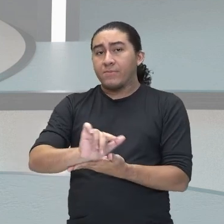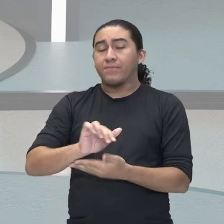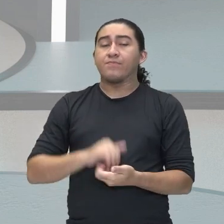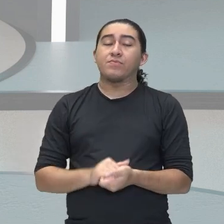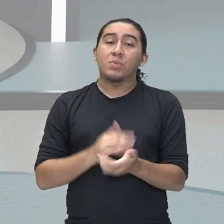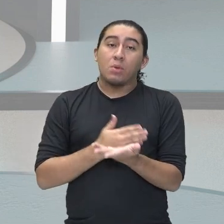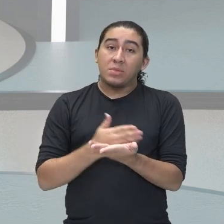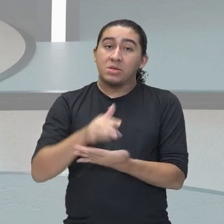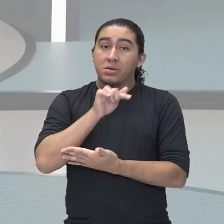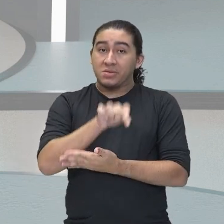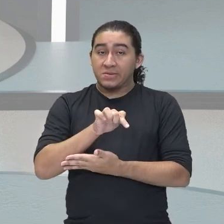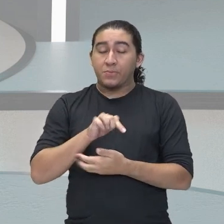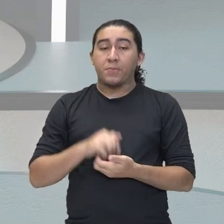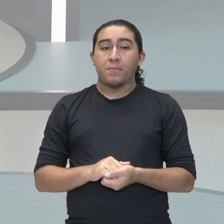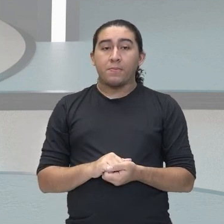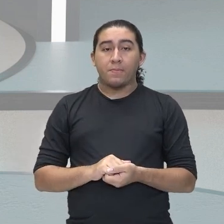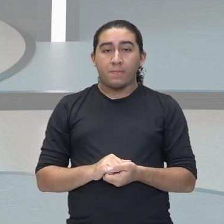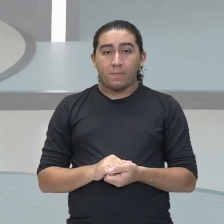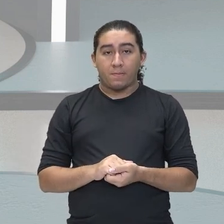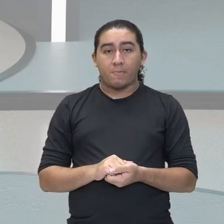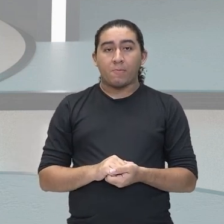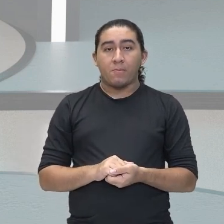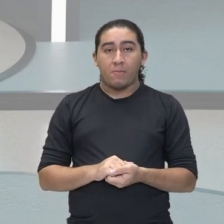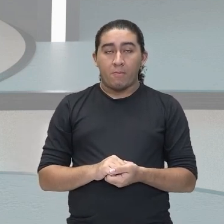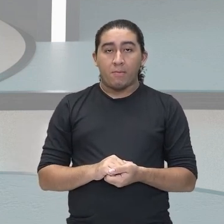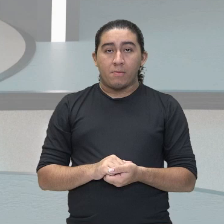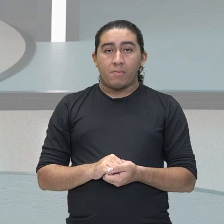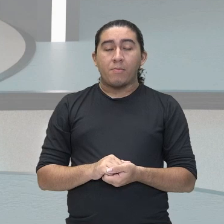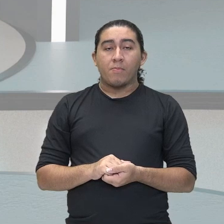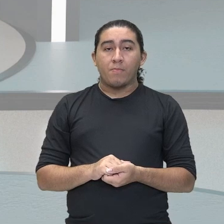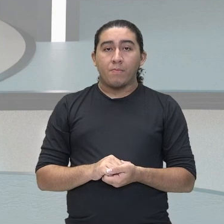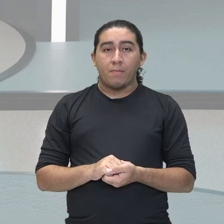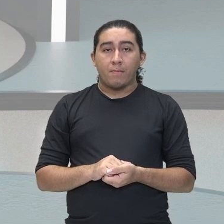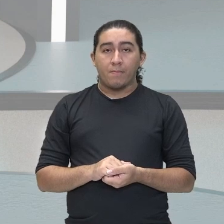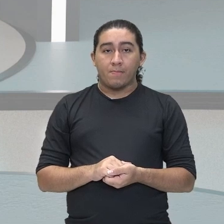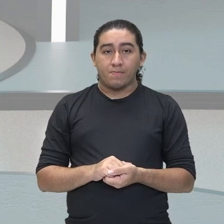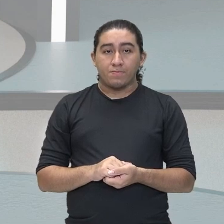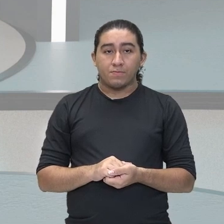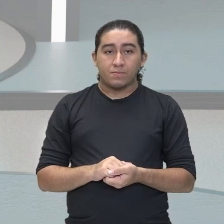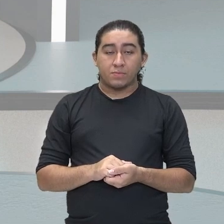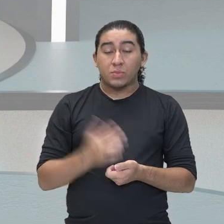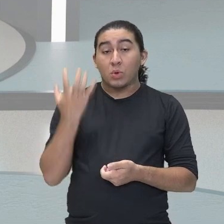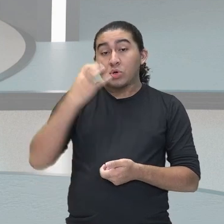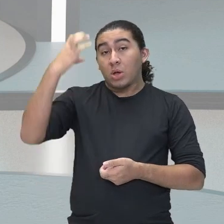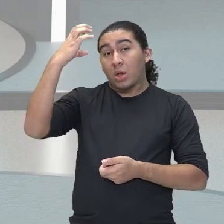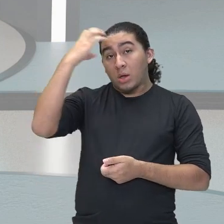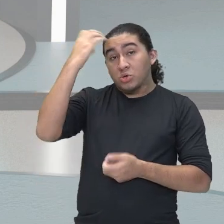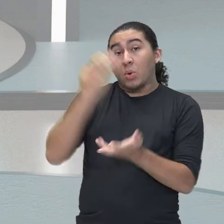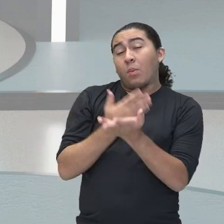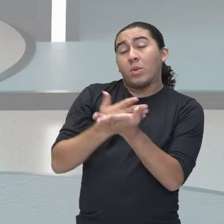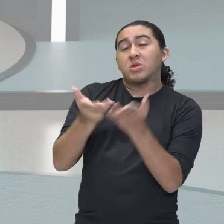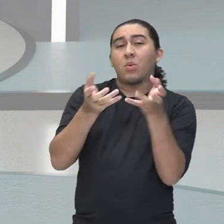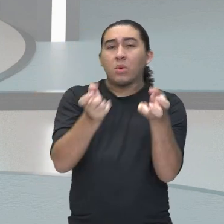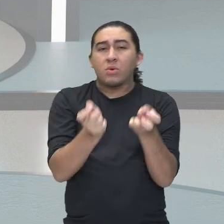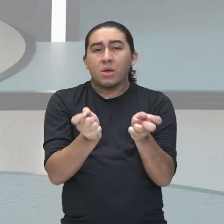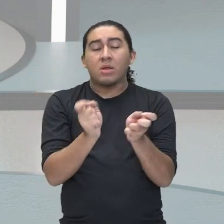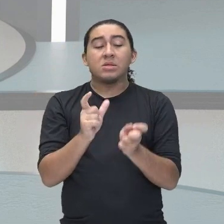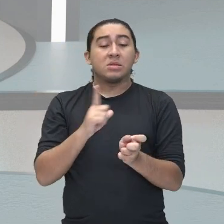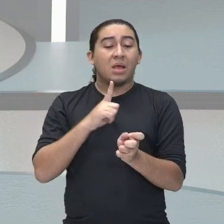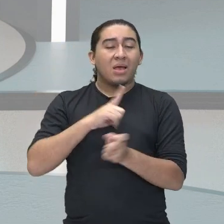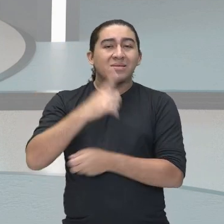grandes navegações. Os reis começaram a financiar aquelas embarcações,